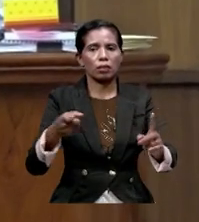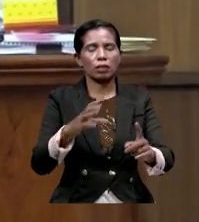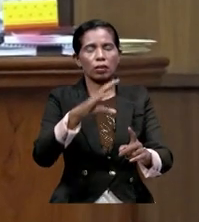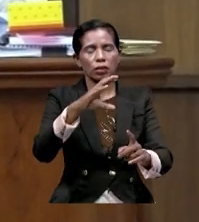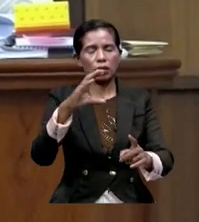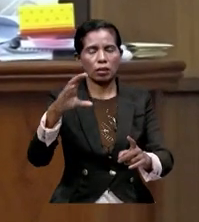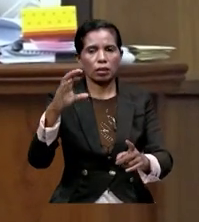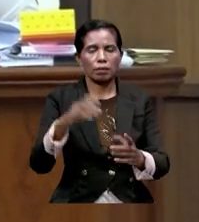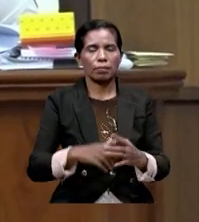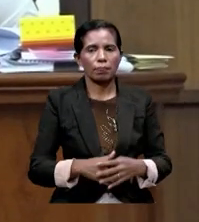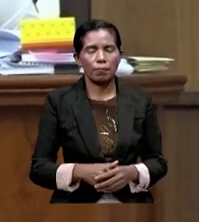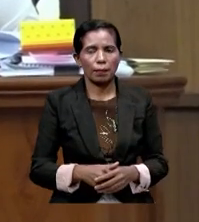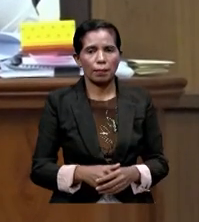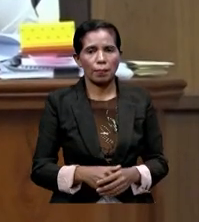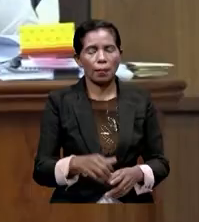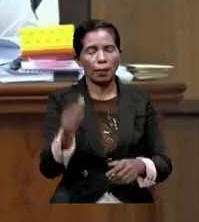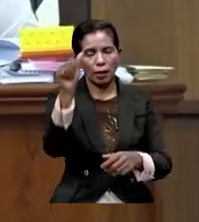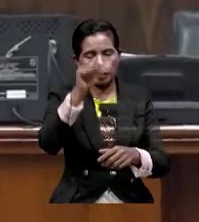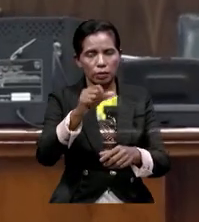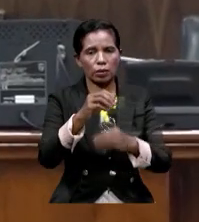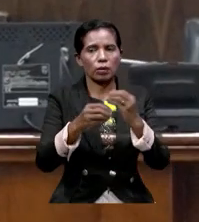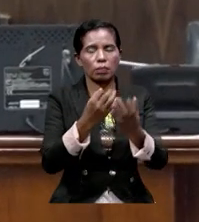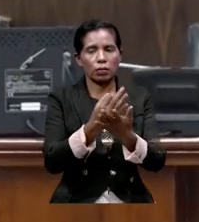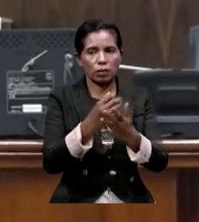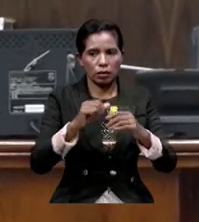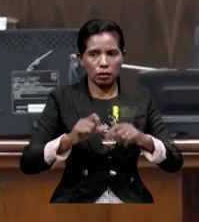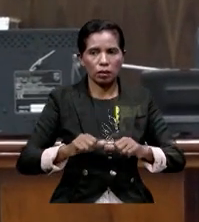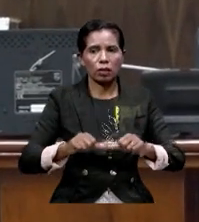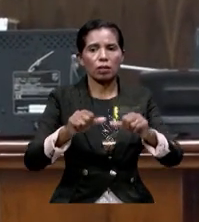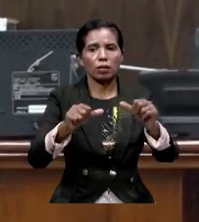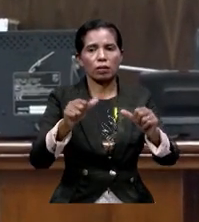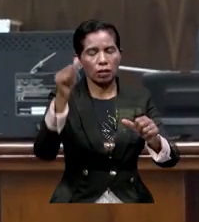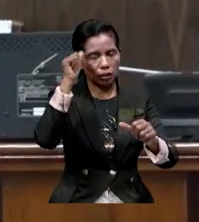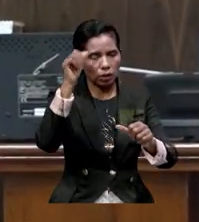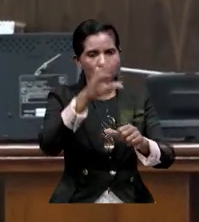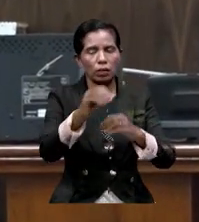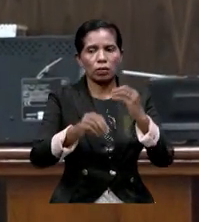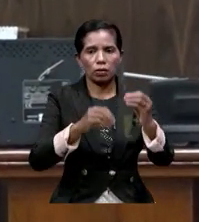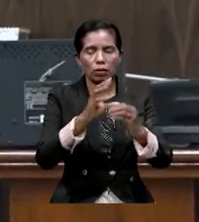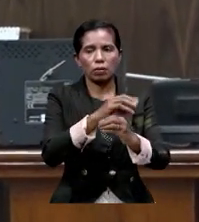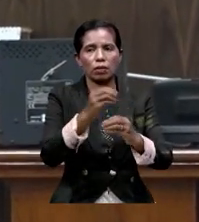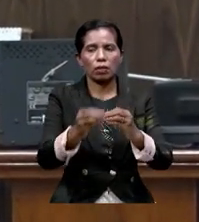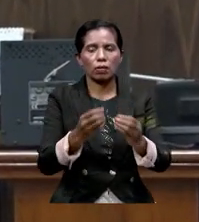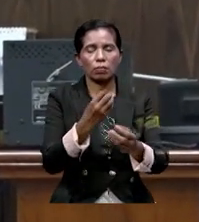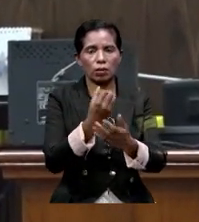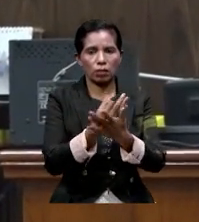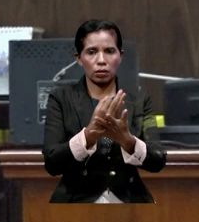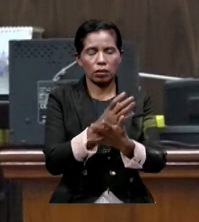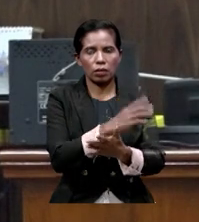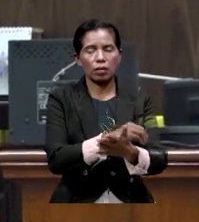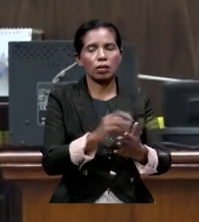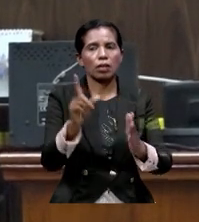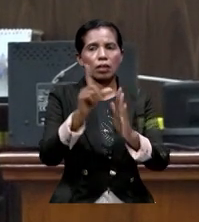Contas Rasi. Alendene, auditoria financiară tenki continua analiza contasira situação financeira, legalidade,